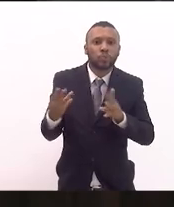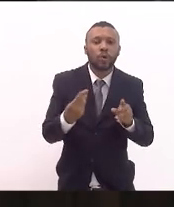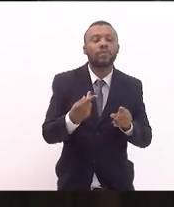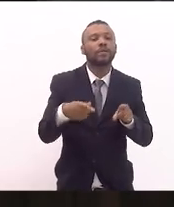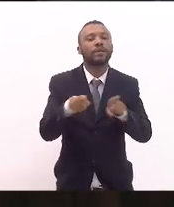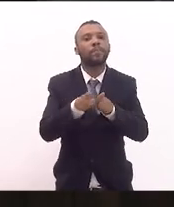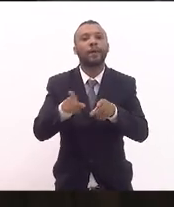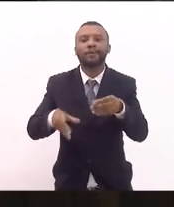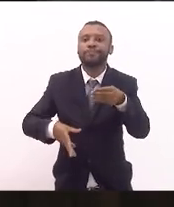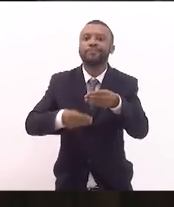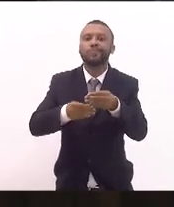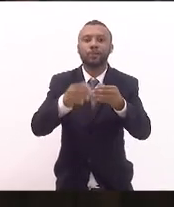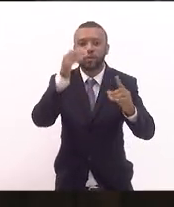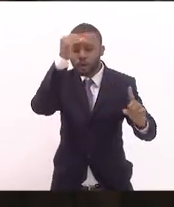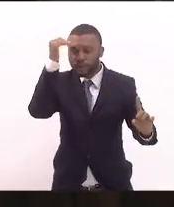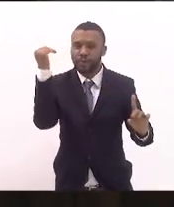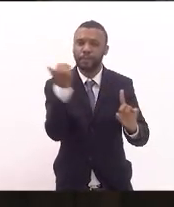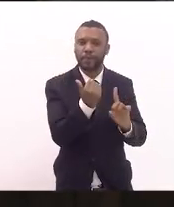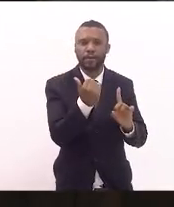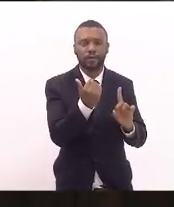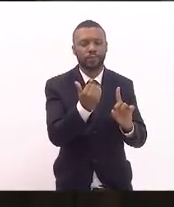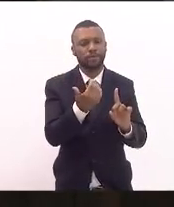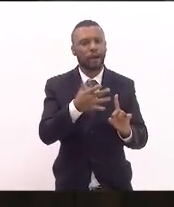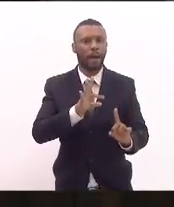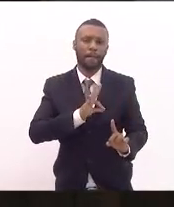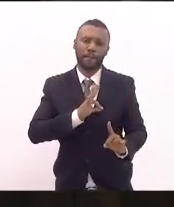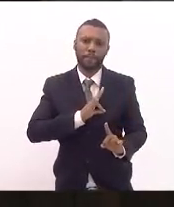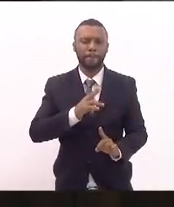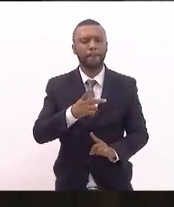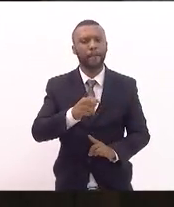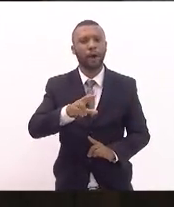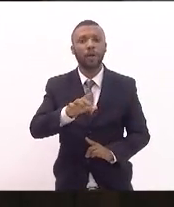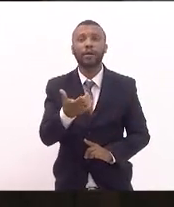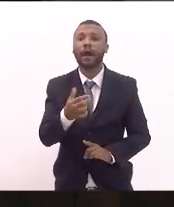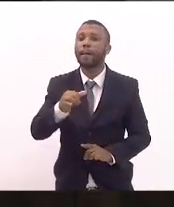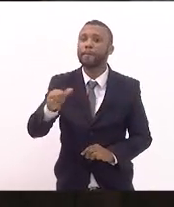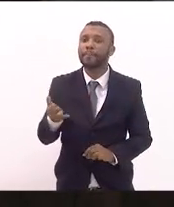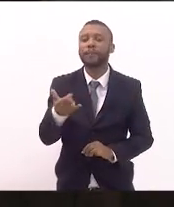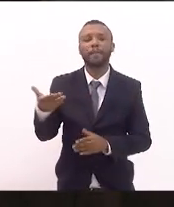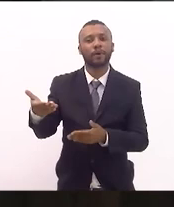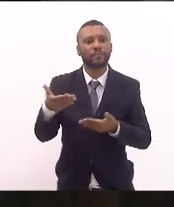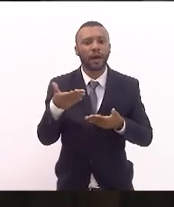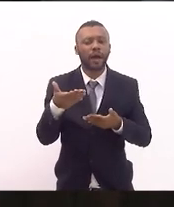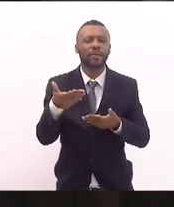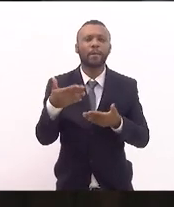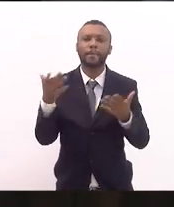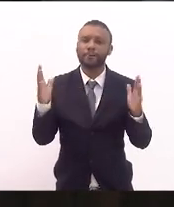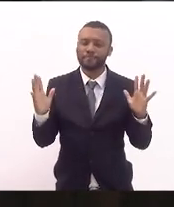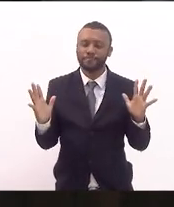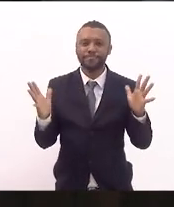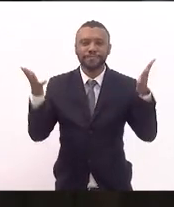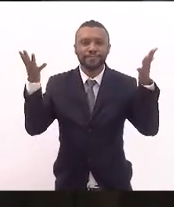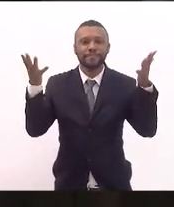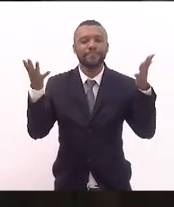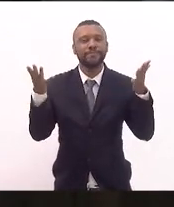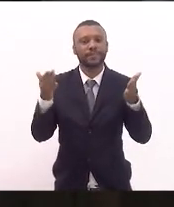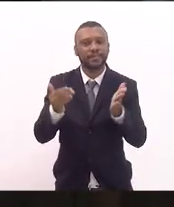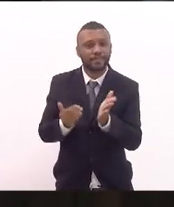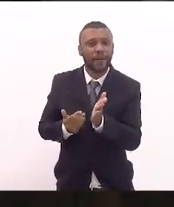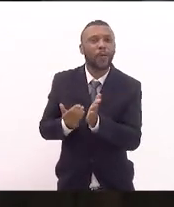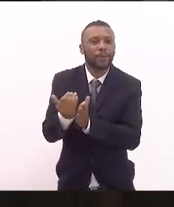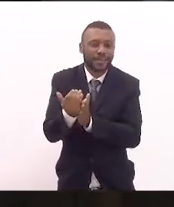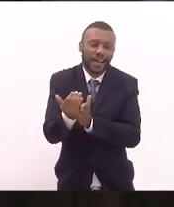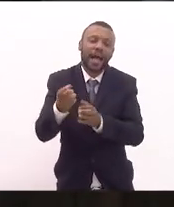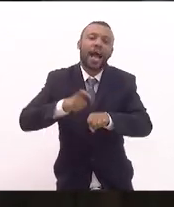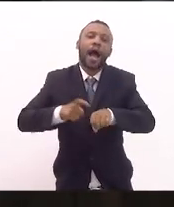reiterar nosso respeito à doutora Paula e aproveitar para convidá-los para um coquetel que será servido agora,